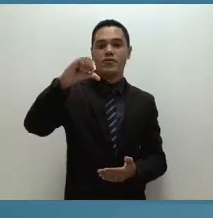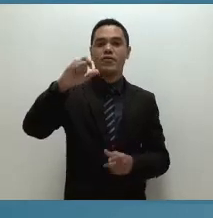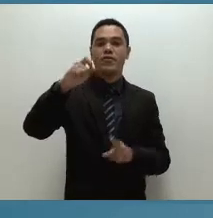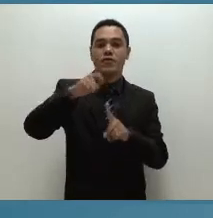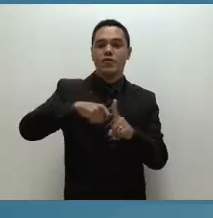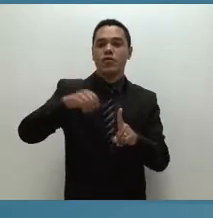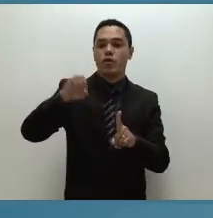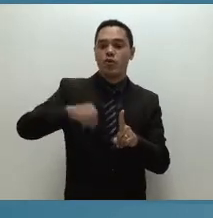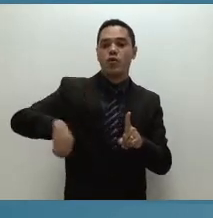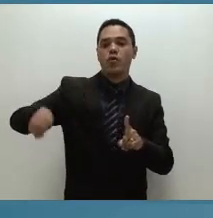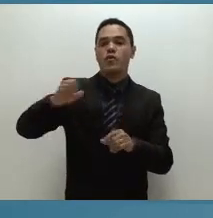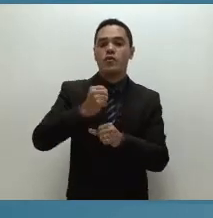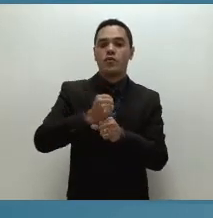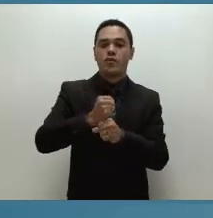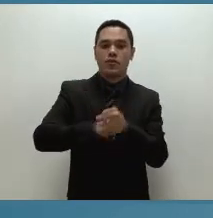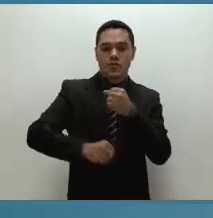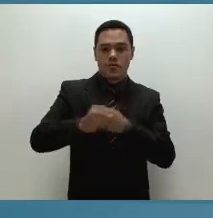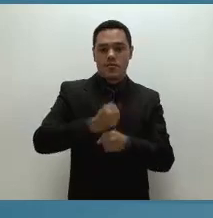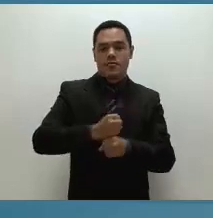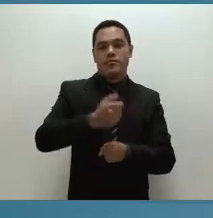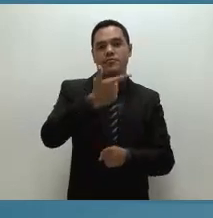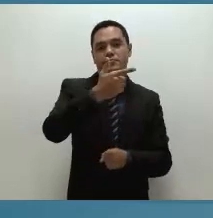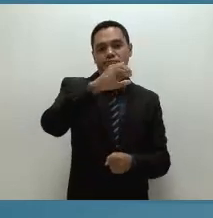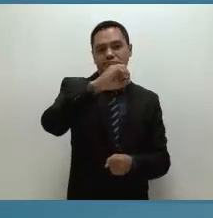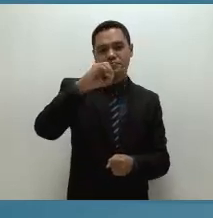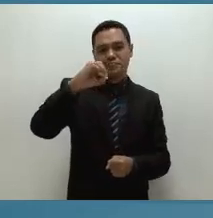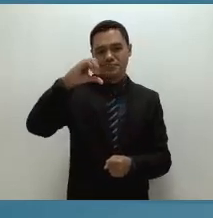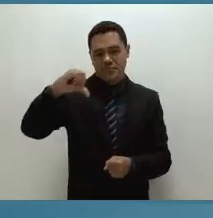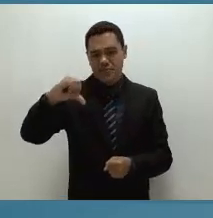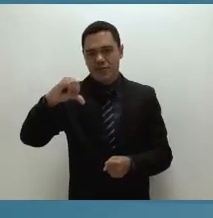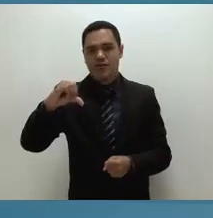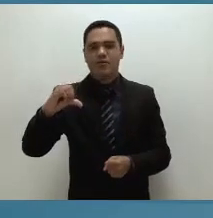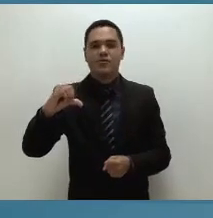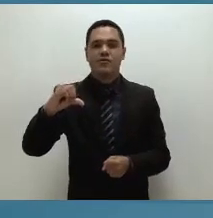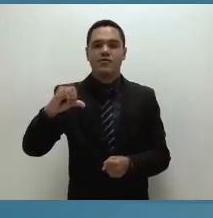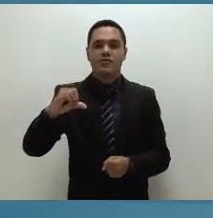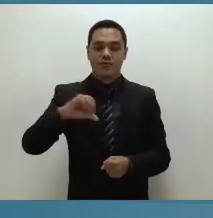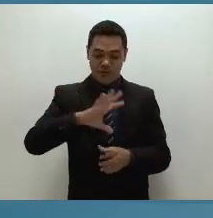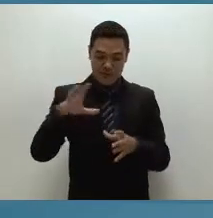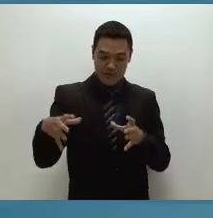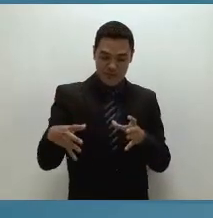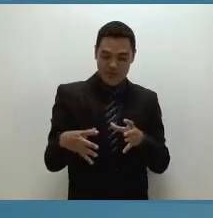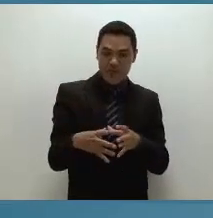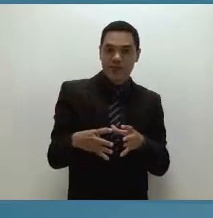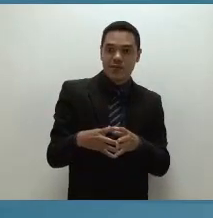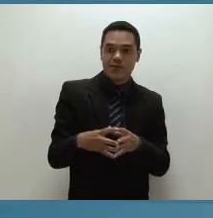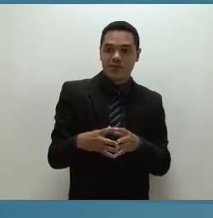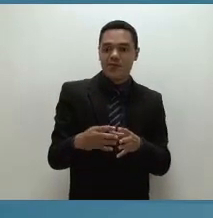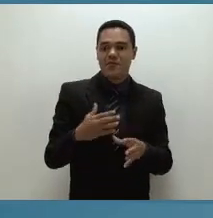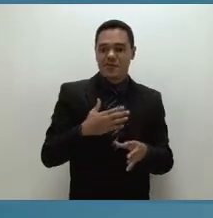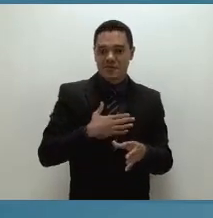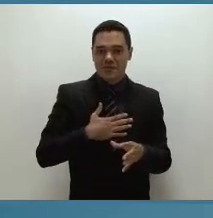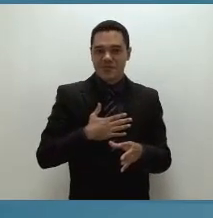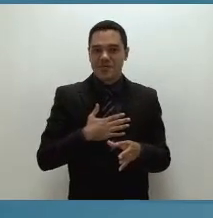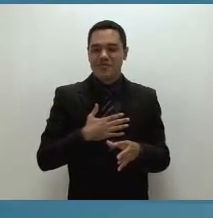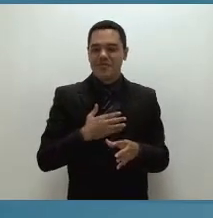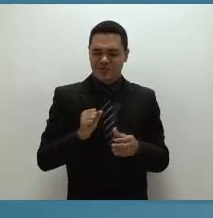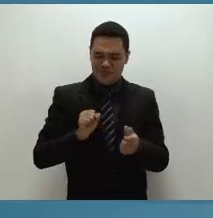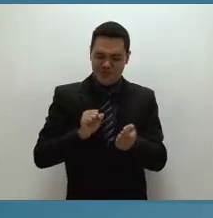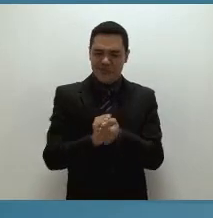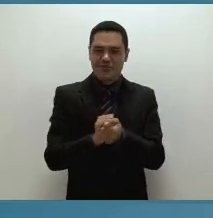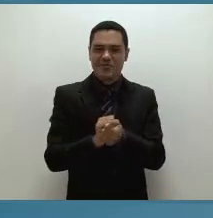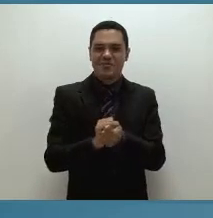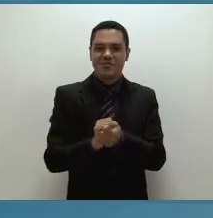de 2009, minha equipe técnica e eu iniciamos